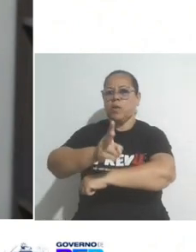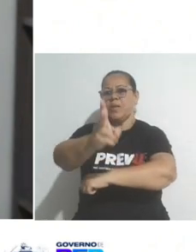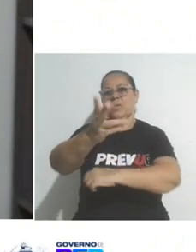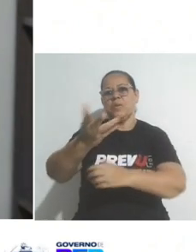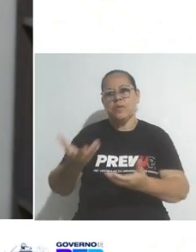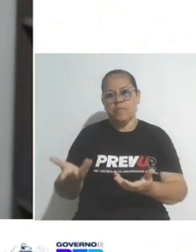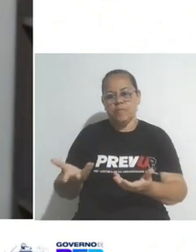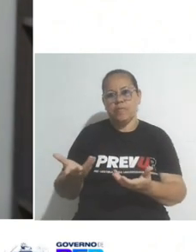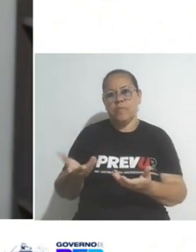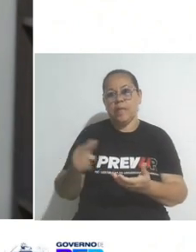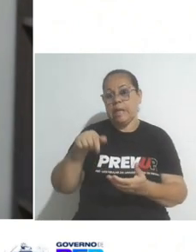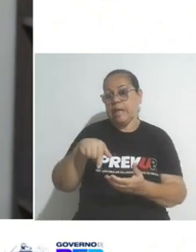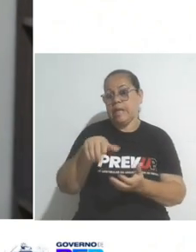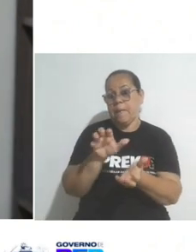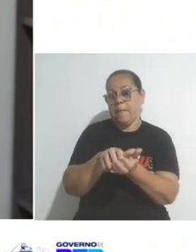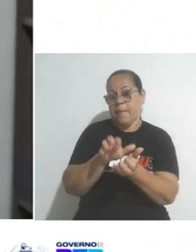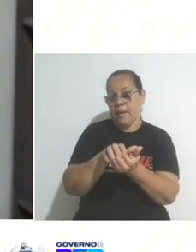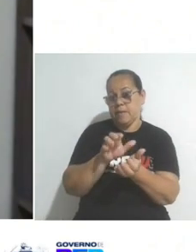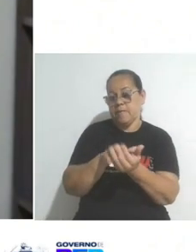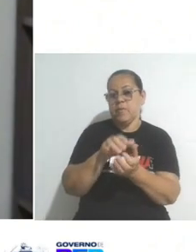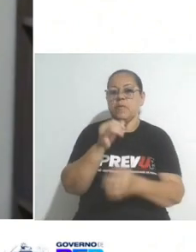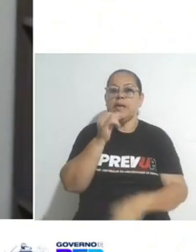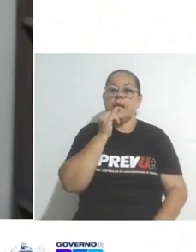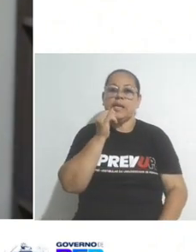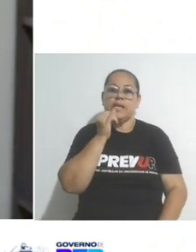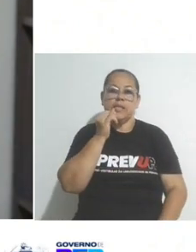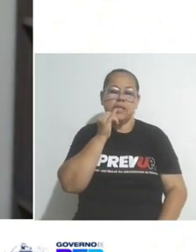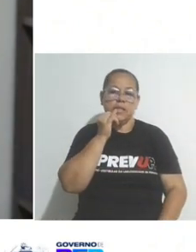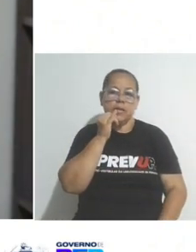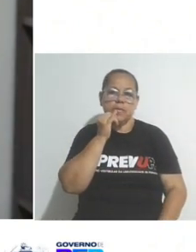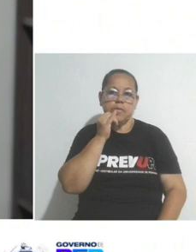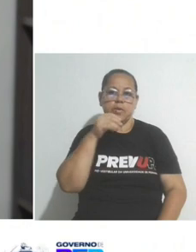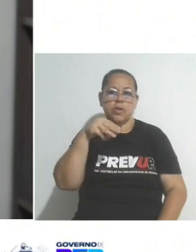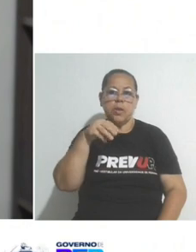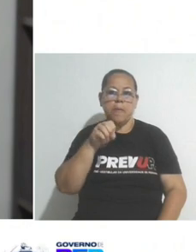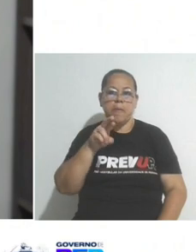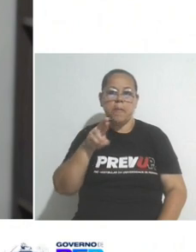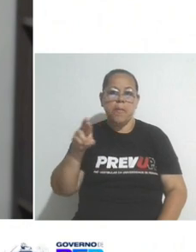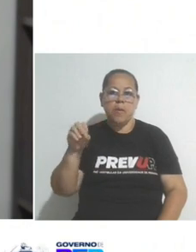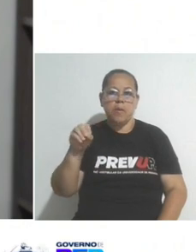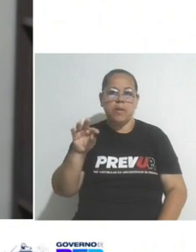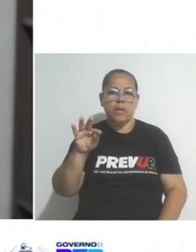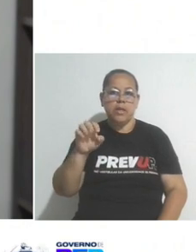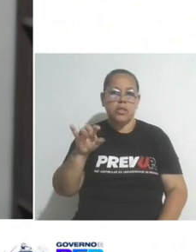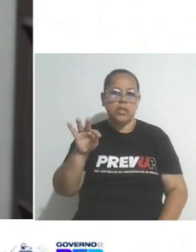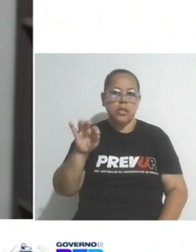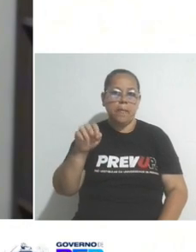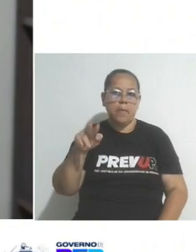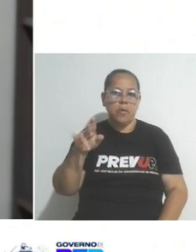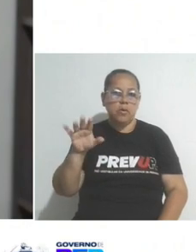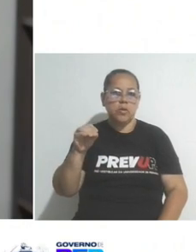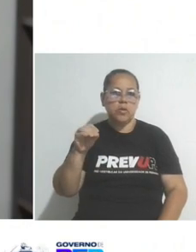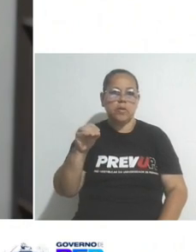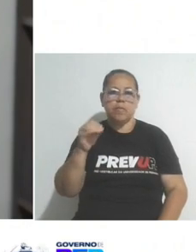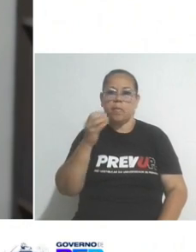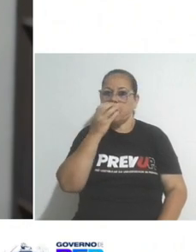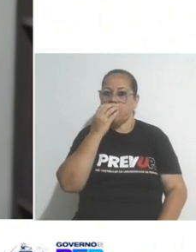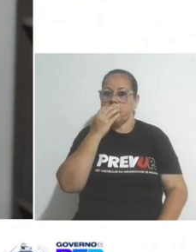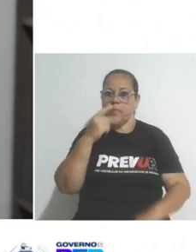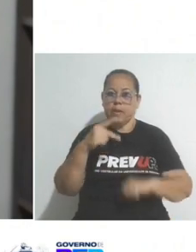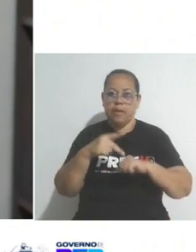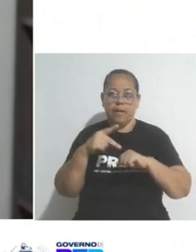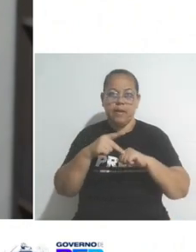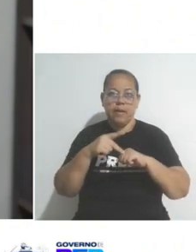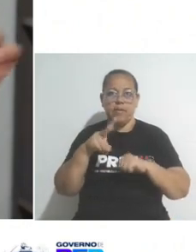paisagem aqui em Pernambuco um bom exemplo de morro testemunho é a pedra do cachorro que fica no vale do